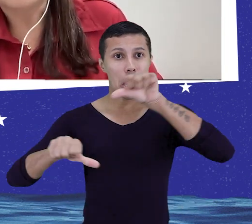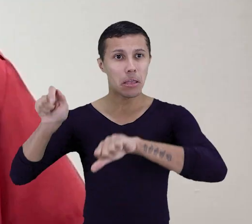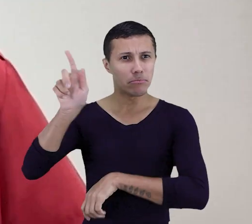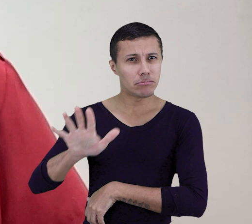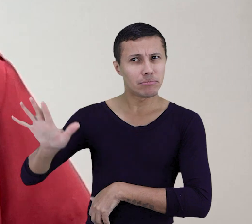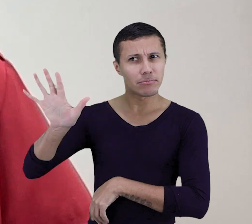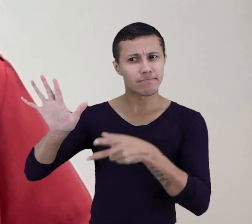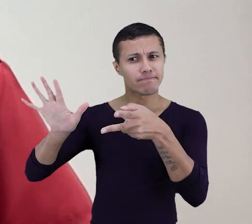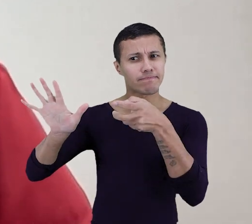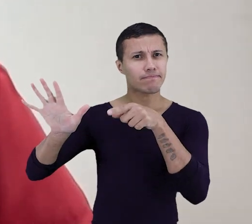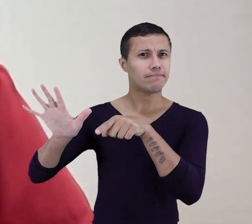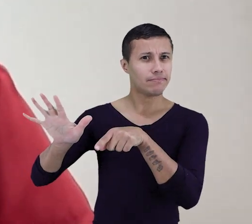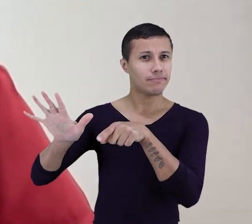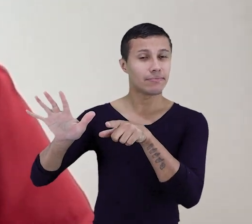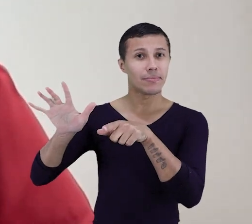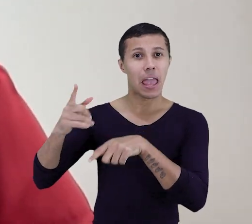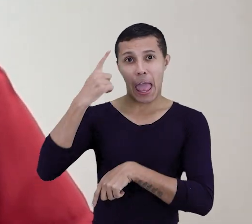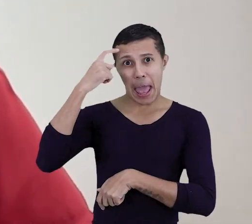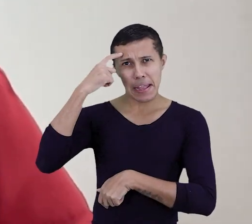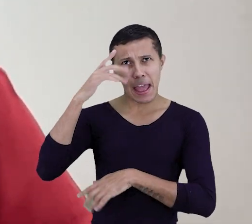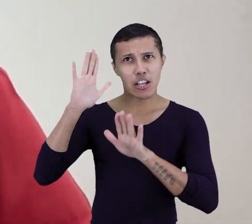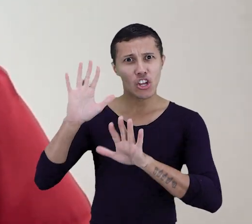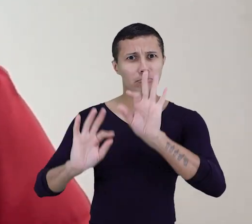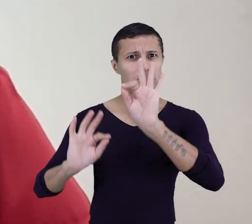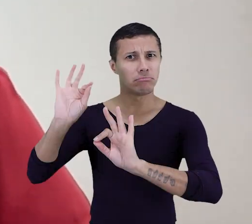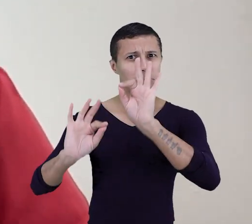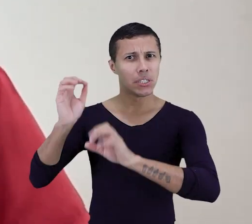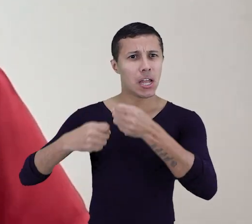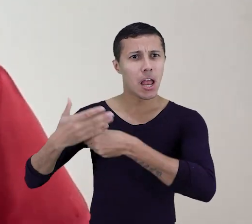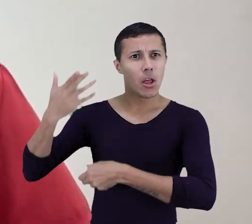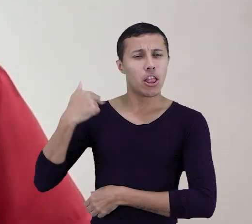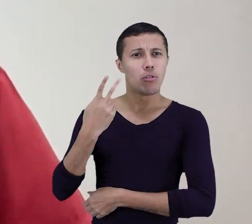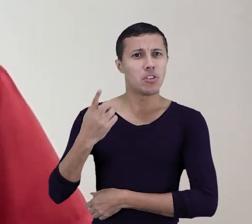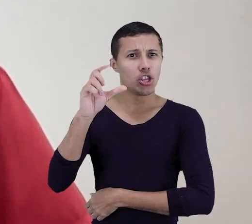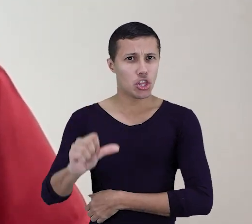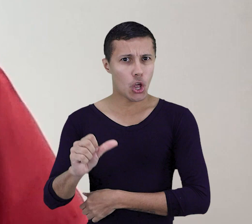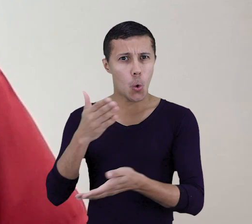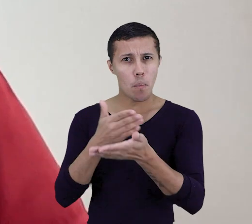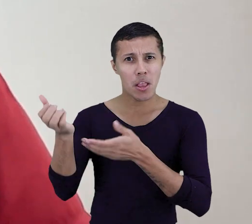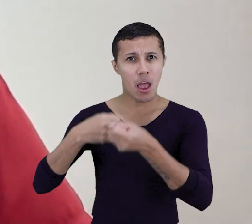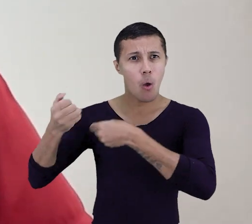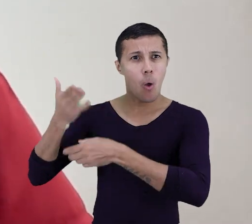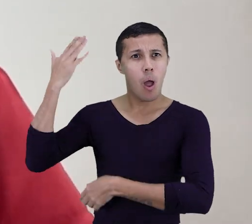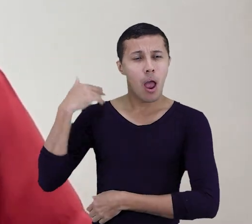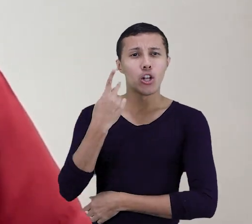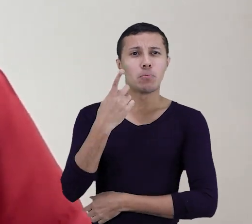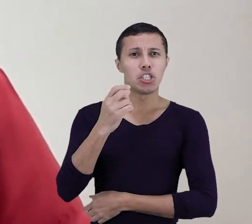geral. E essa ideia começou a amadurecer em 2019, então ela nasceu bem no início de